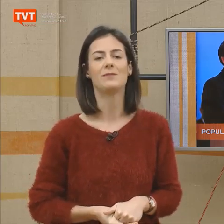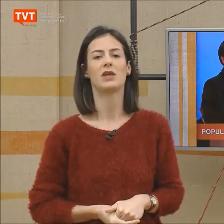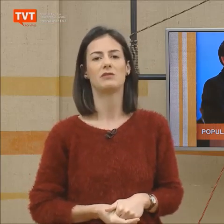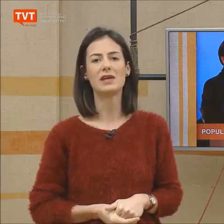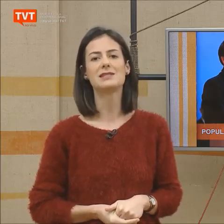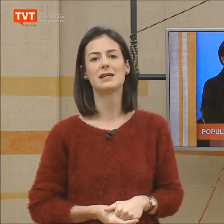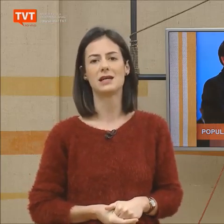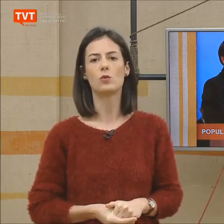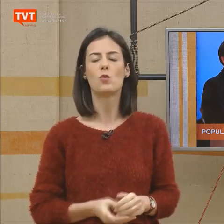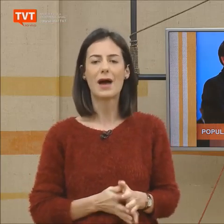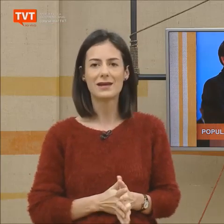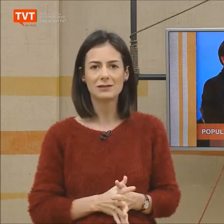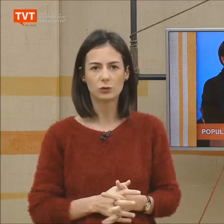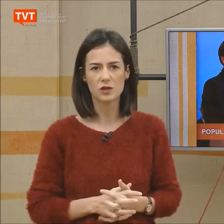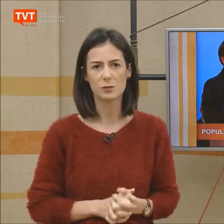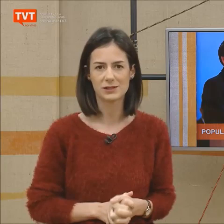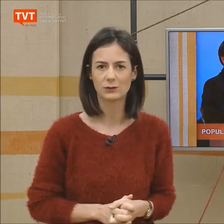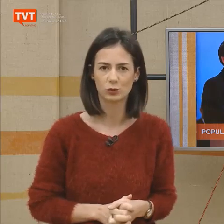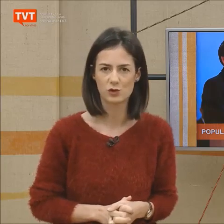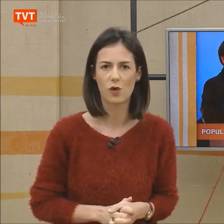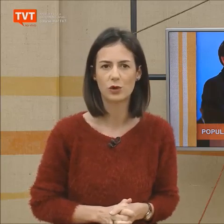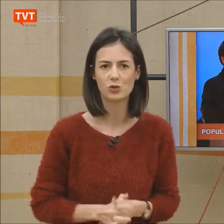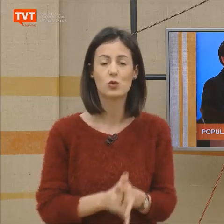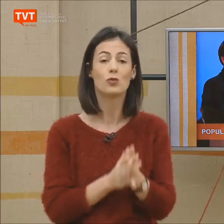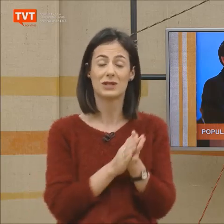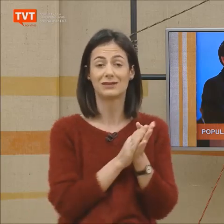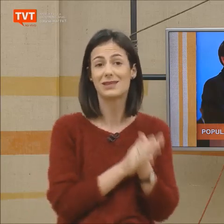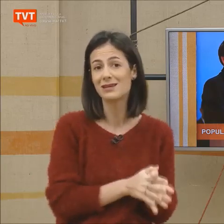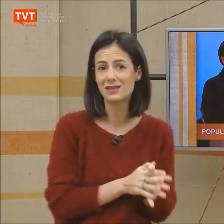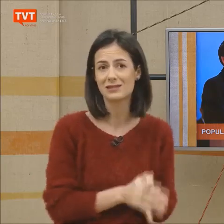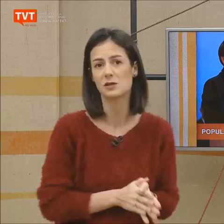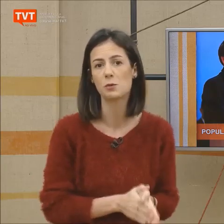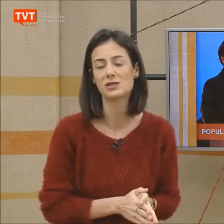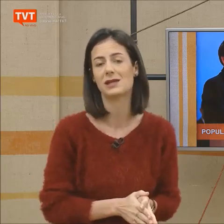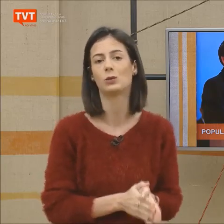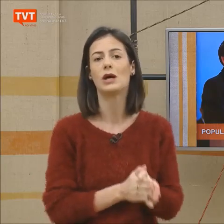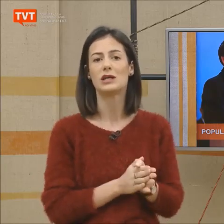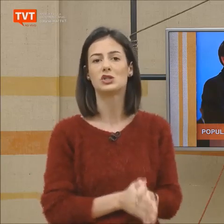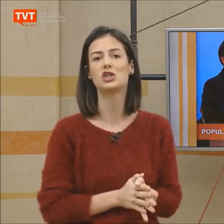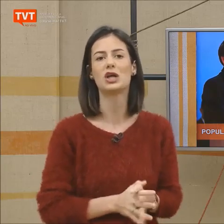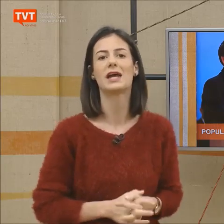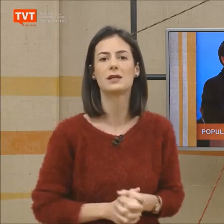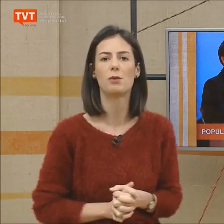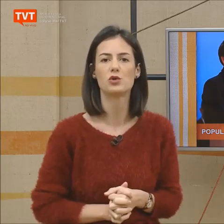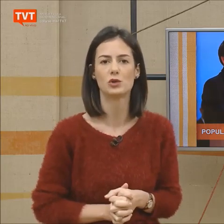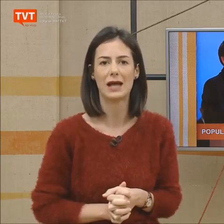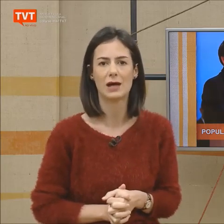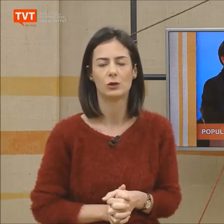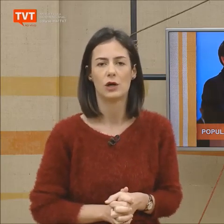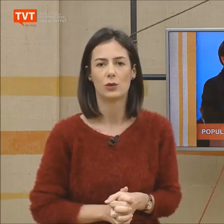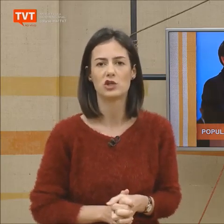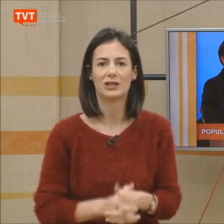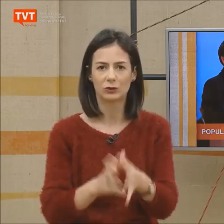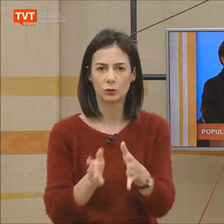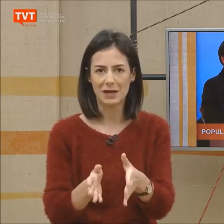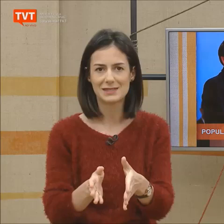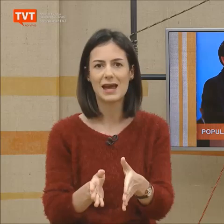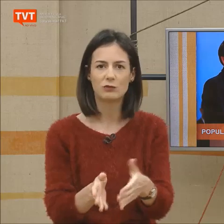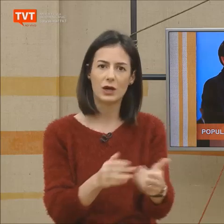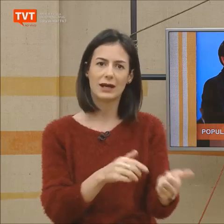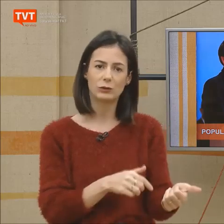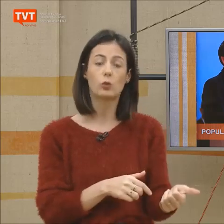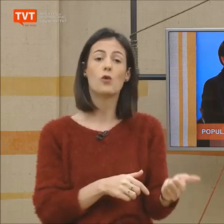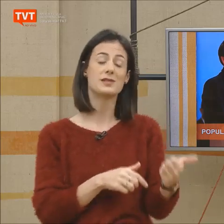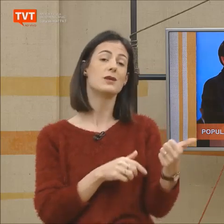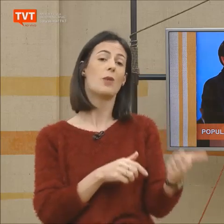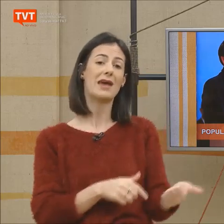PT, venceria com 42% dos votos contra 36% de Jair Bolsonaro. O candidato do PSL